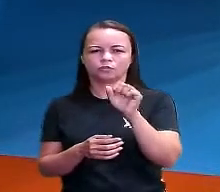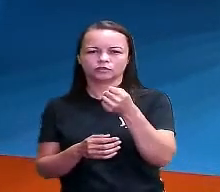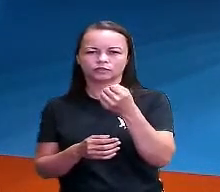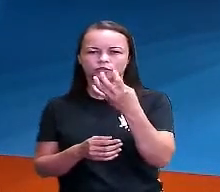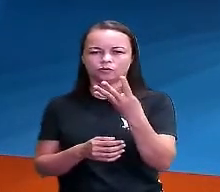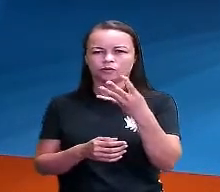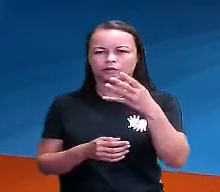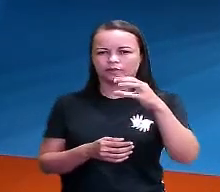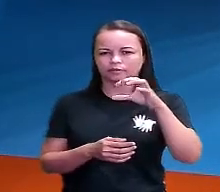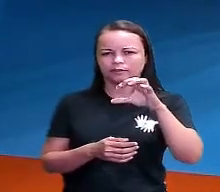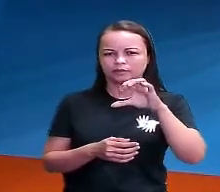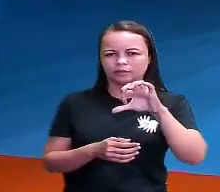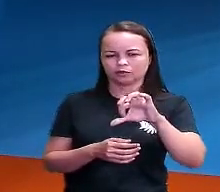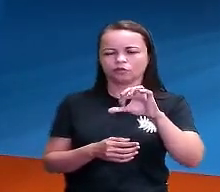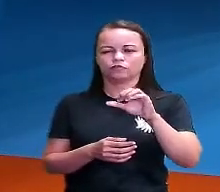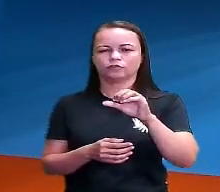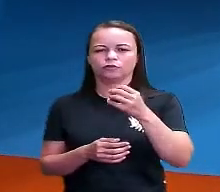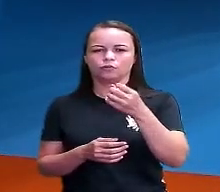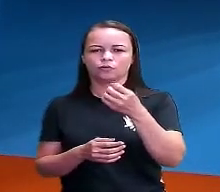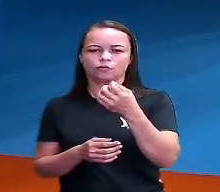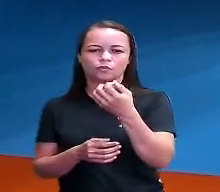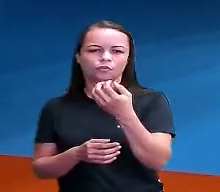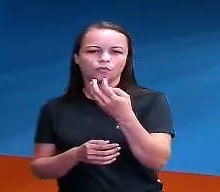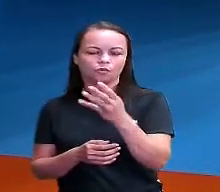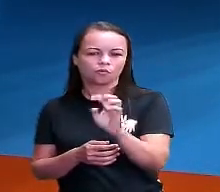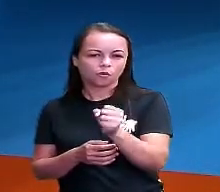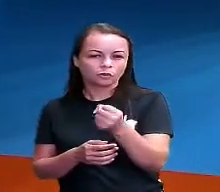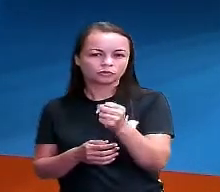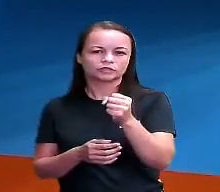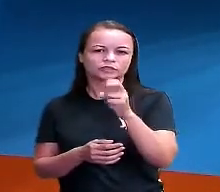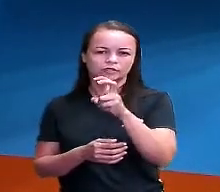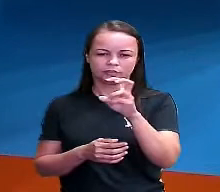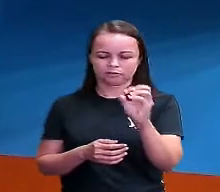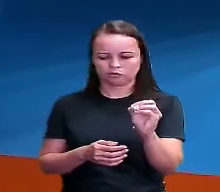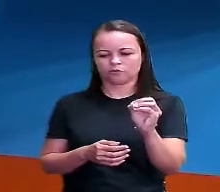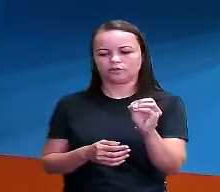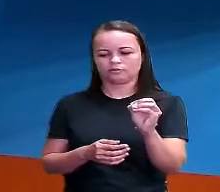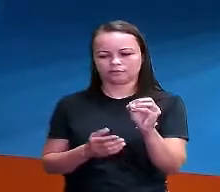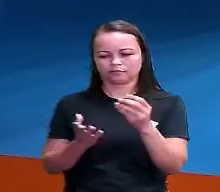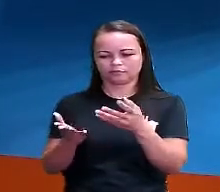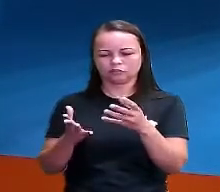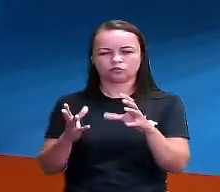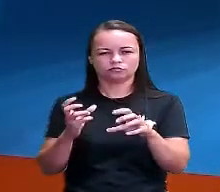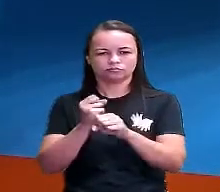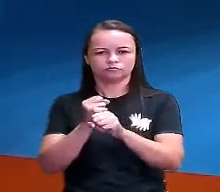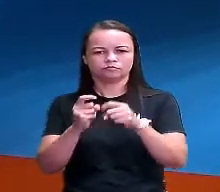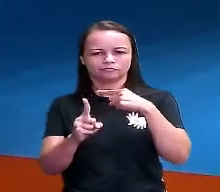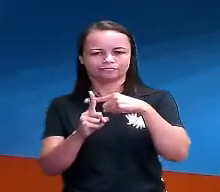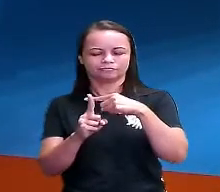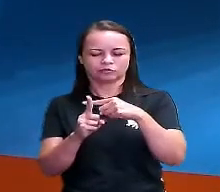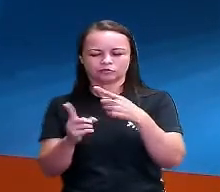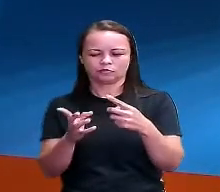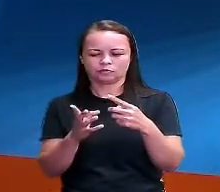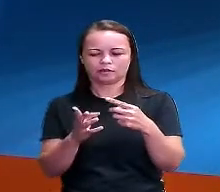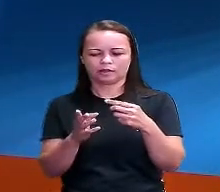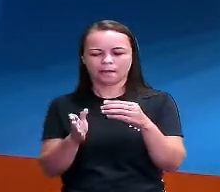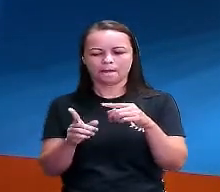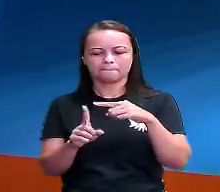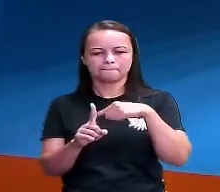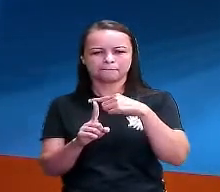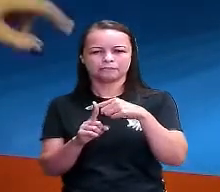850, tá certo? Então, a resposta daqui, 850, que é só somar